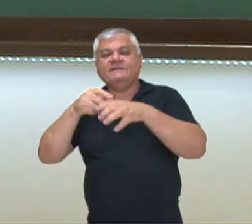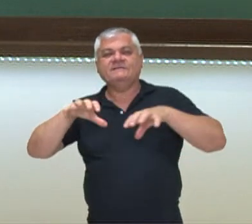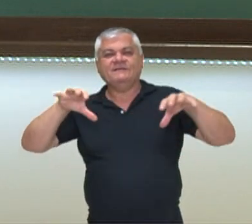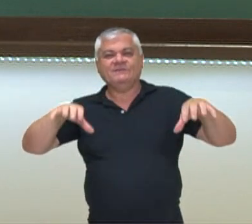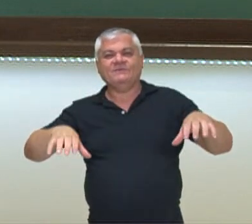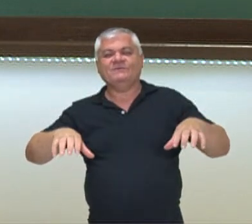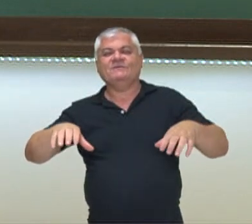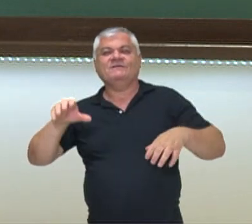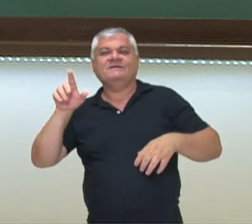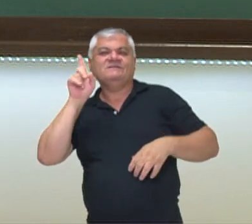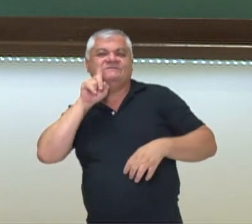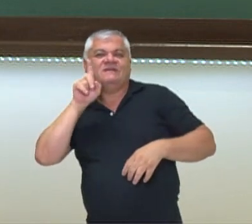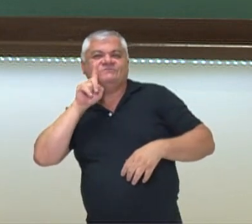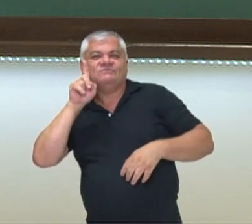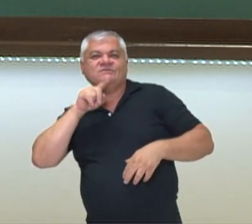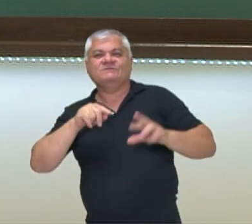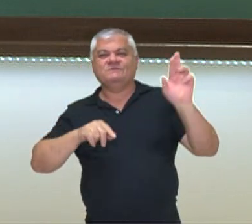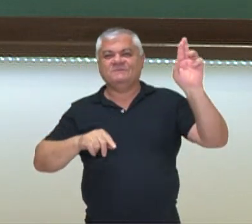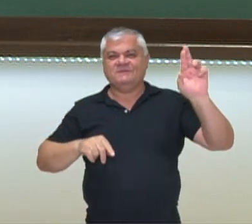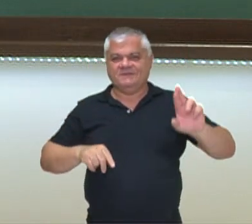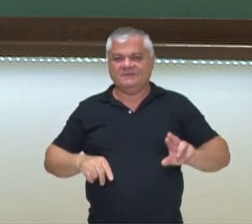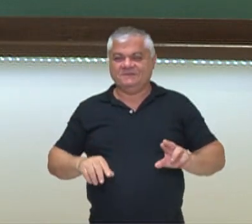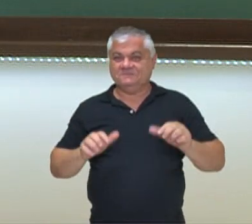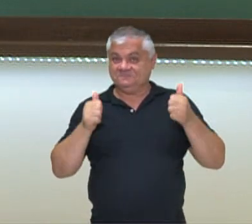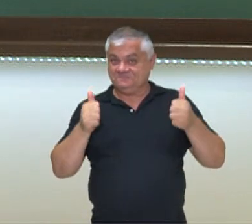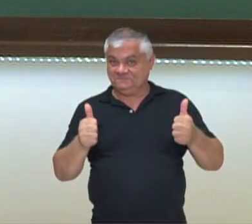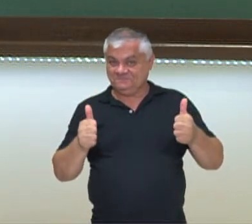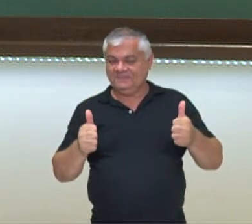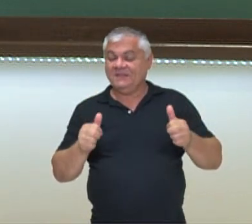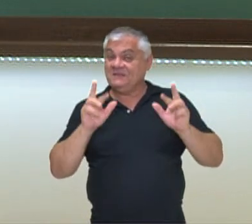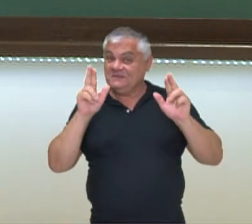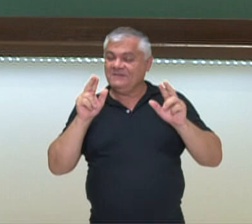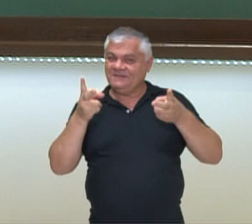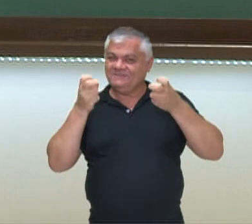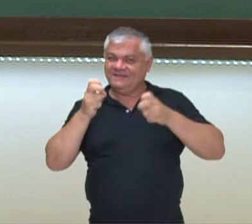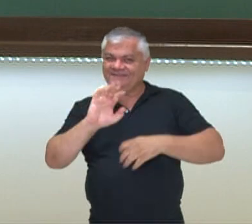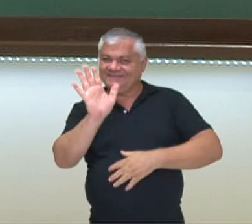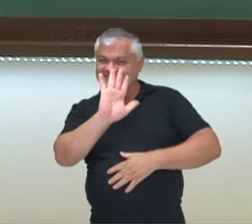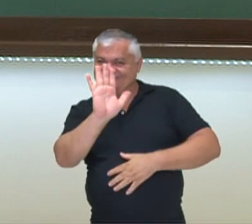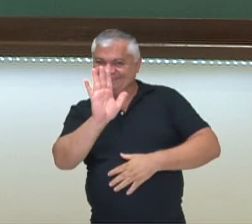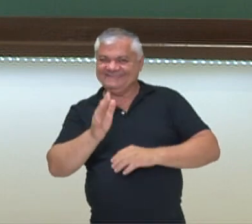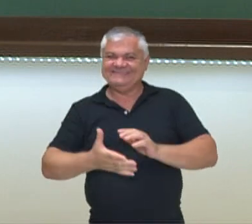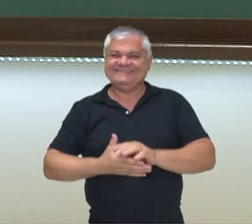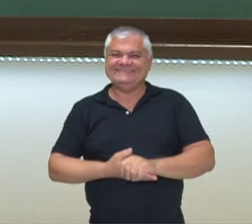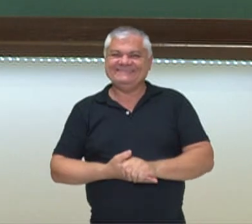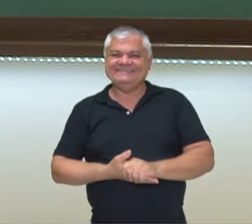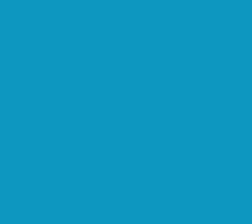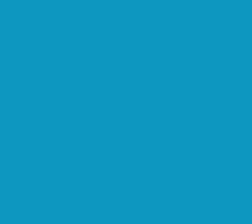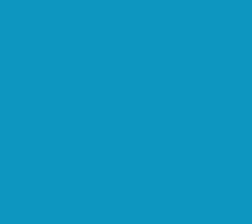capitalistas, no caso, principalmente, Estados Unidos da América. Espero que tenham assimilado e até um próximo encontro.